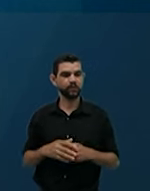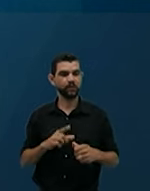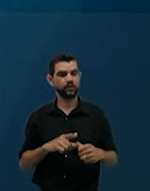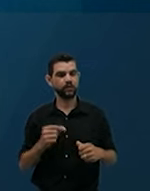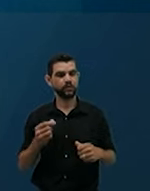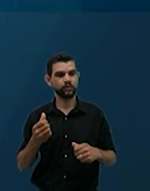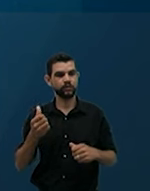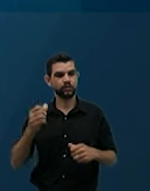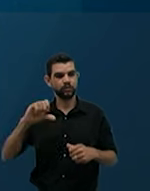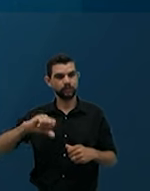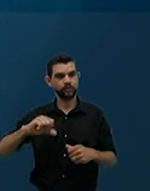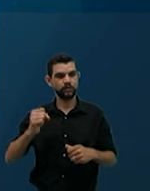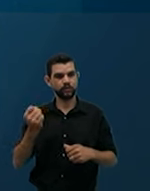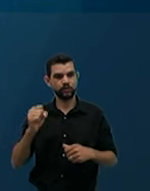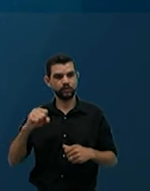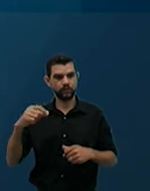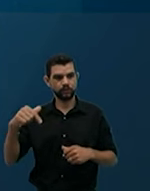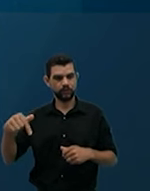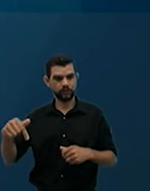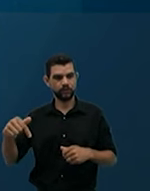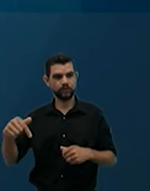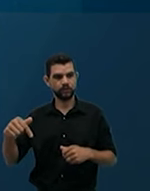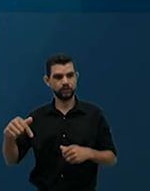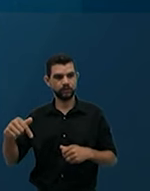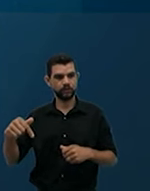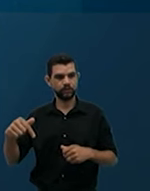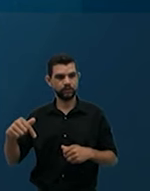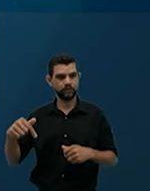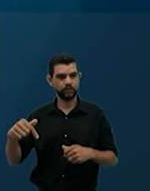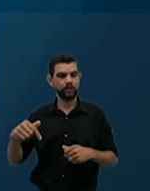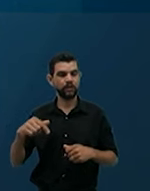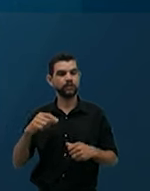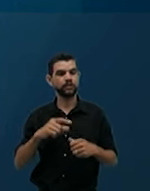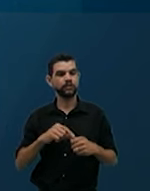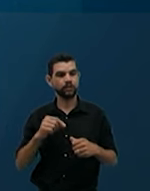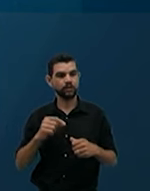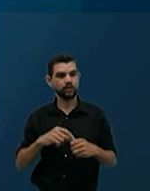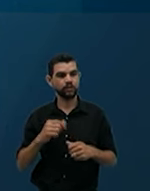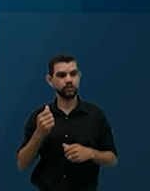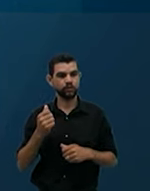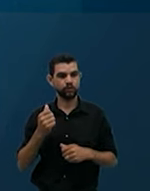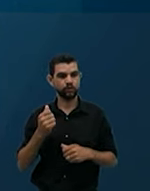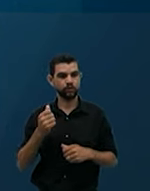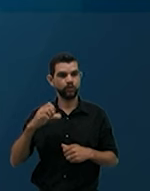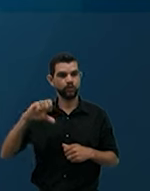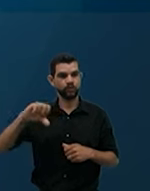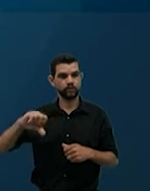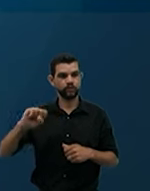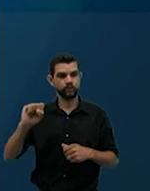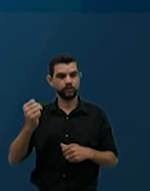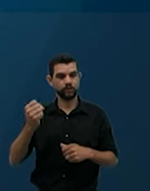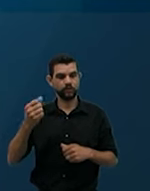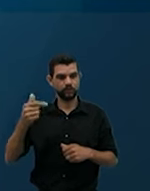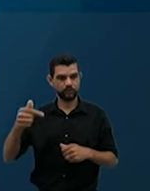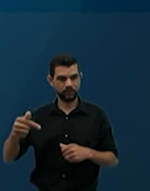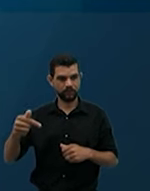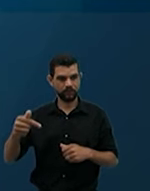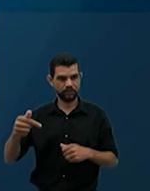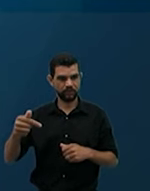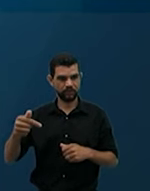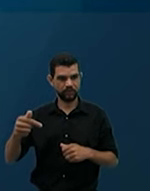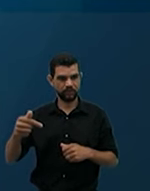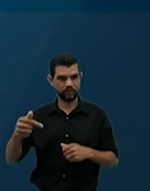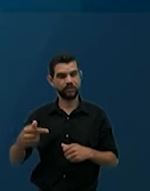987 e as demais previsões, este artigo 987 não prevalecerá mais. Aceitamos aqui como inexcusável, desta